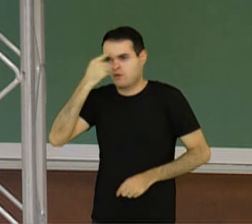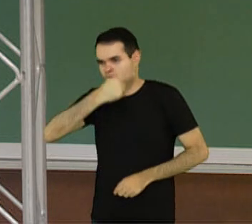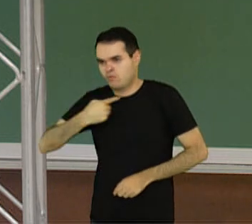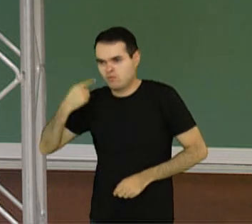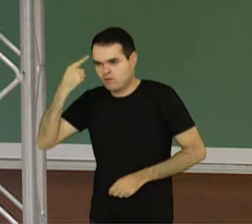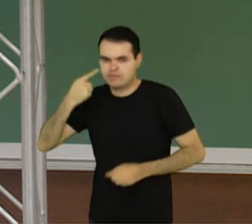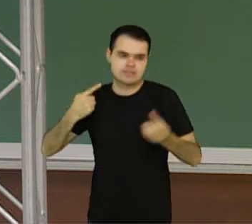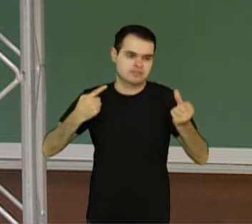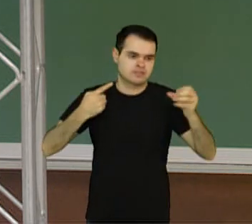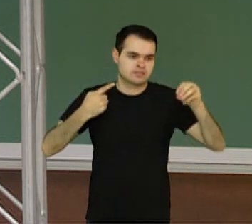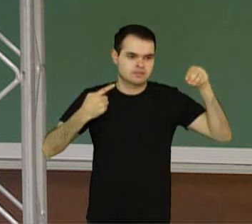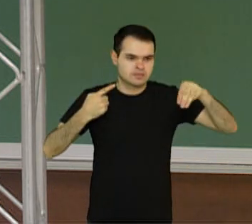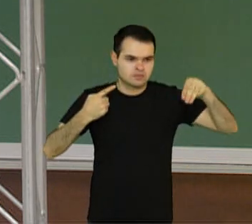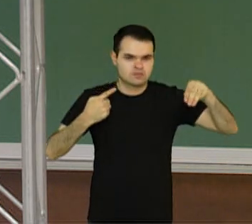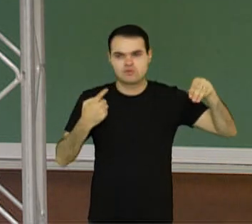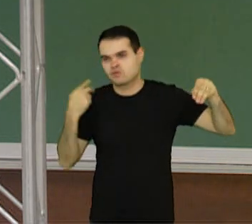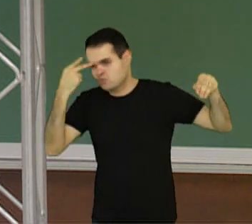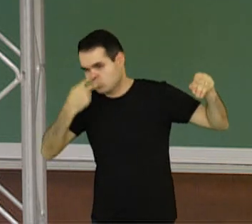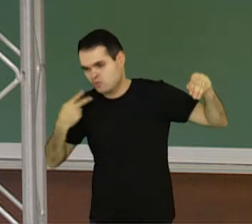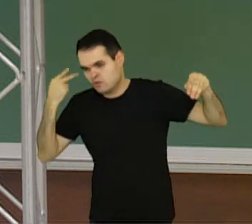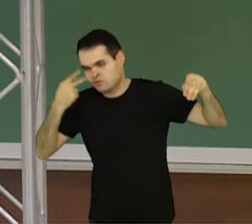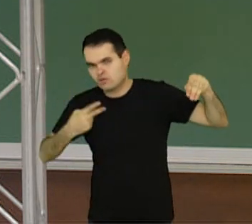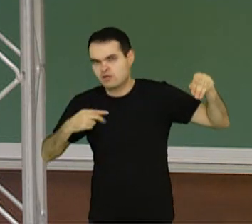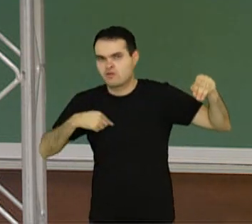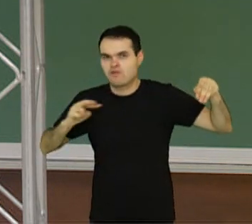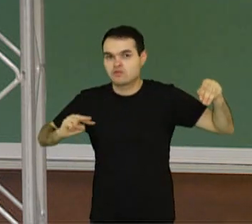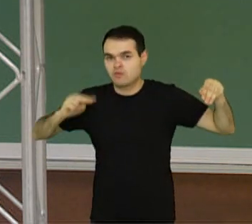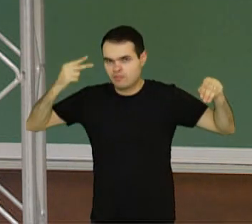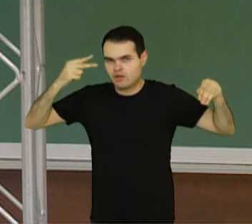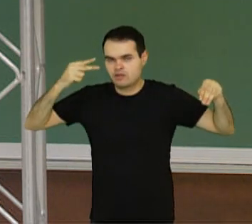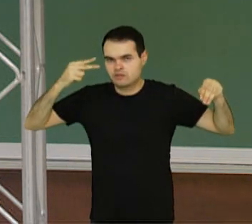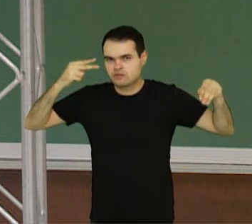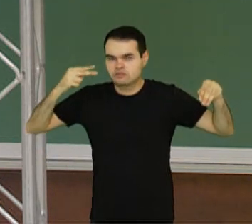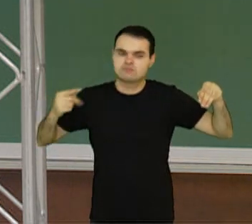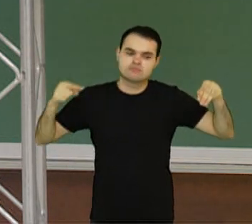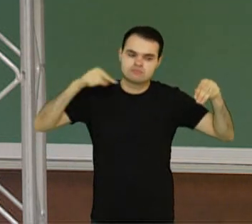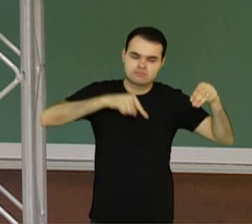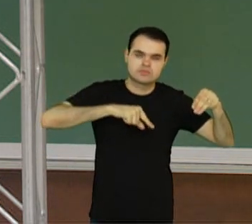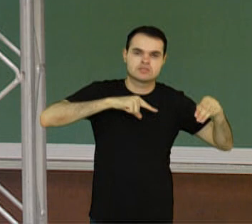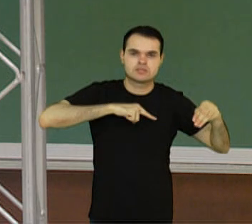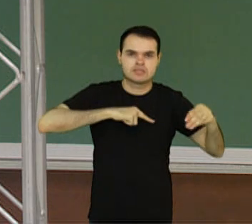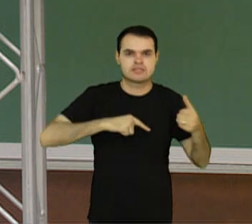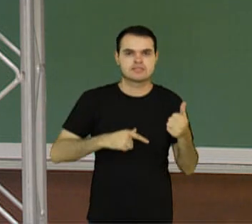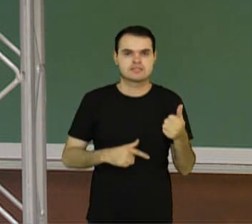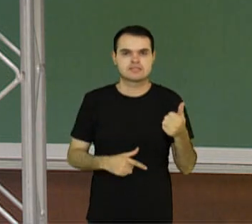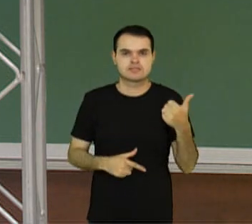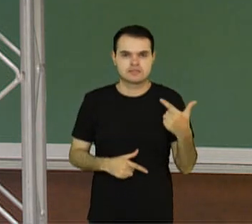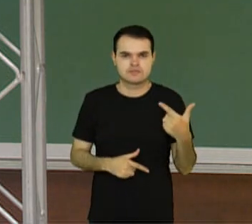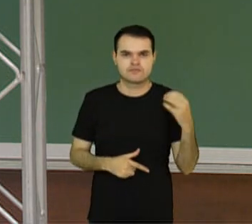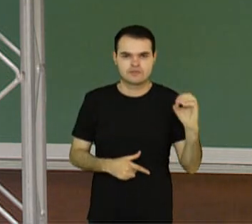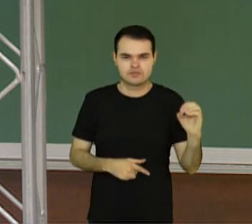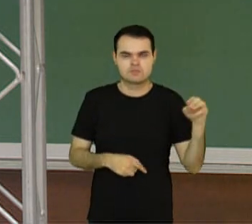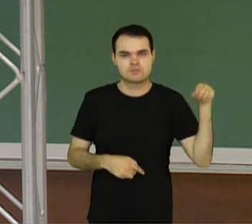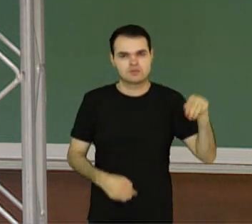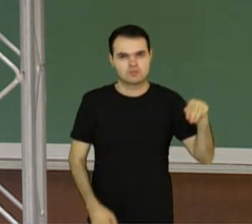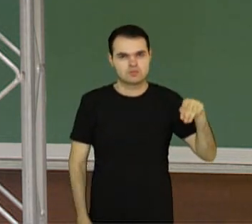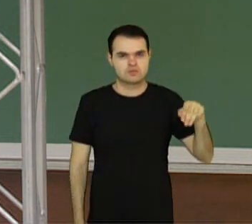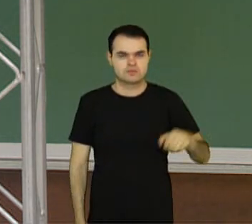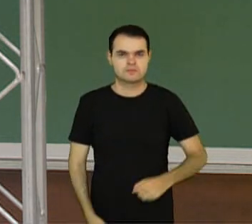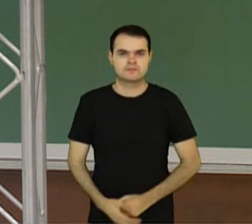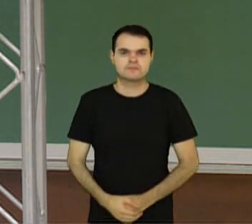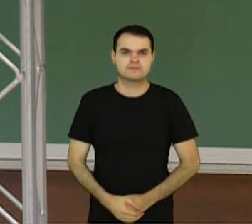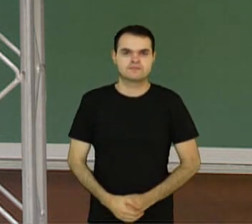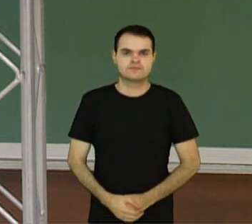60 minutos, 2 horas, né? Como eu vou dobrar, vai ter então 120 minutos, ok? E aí